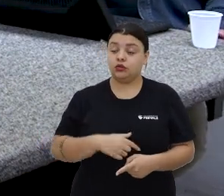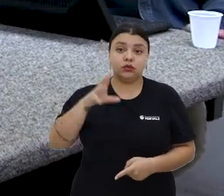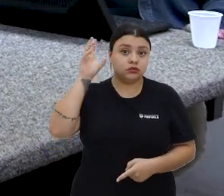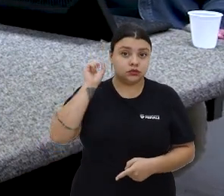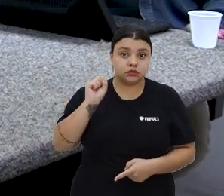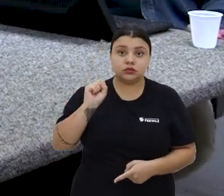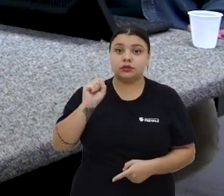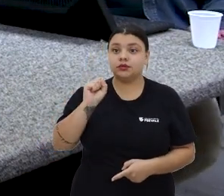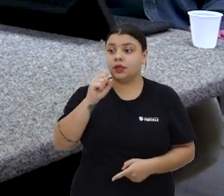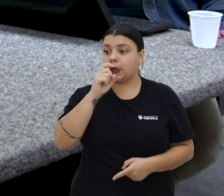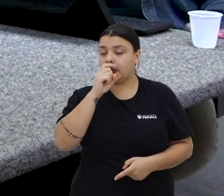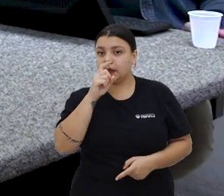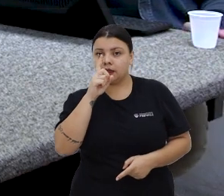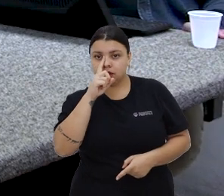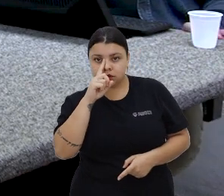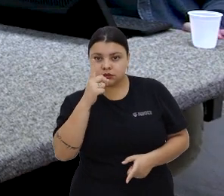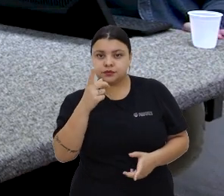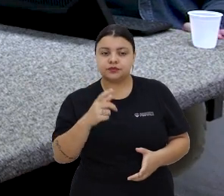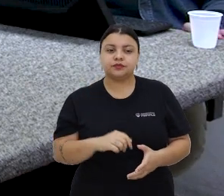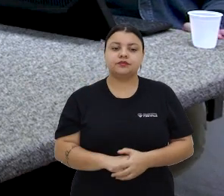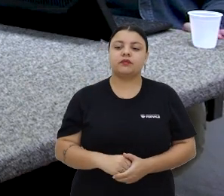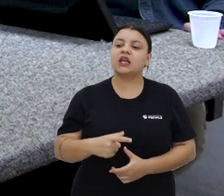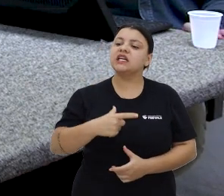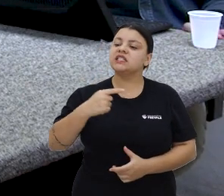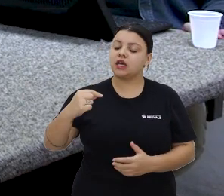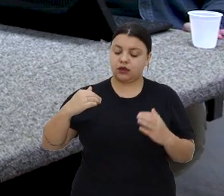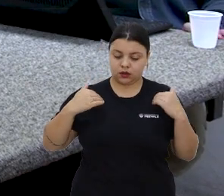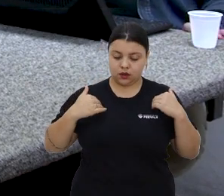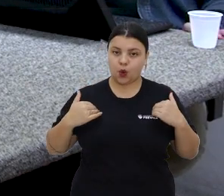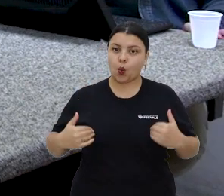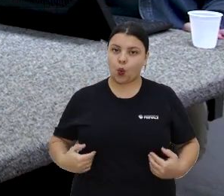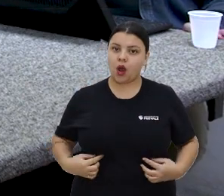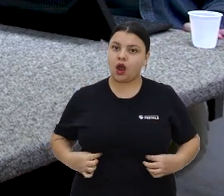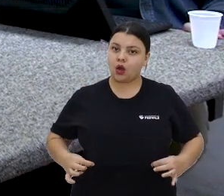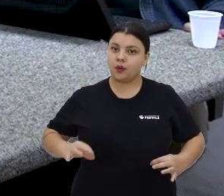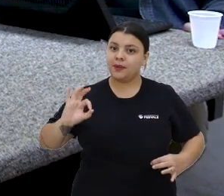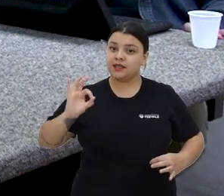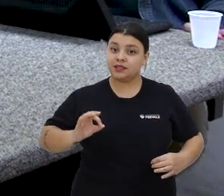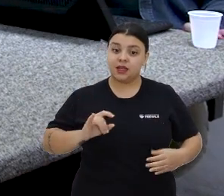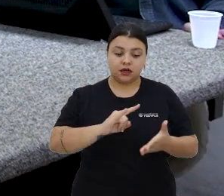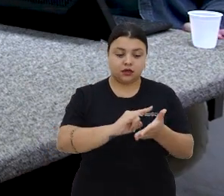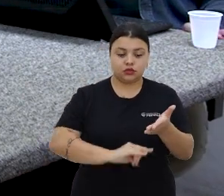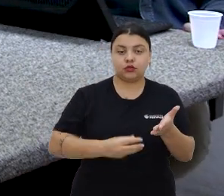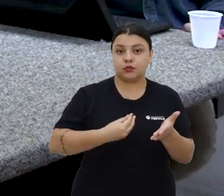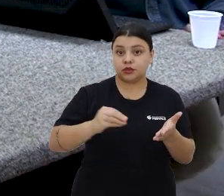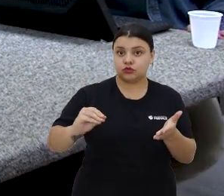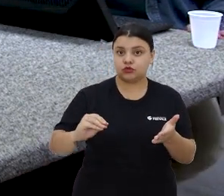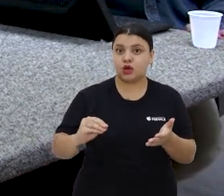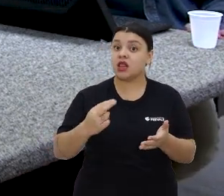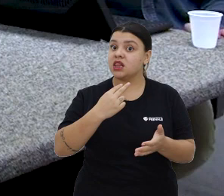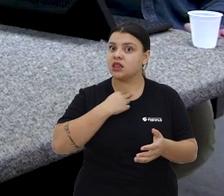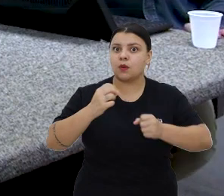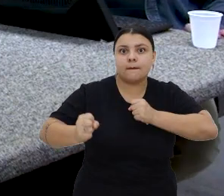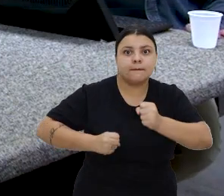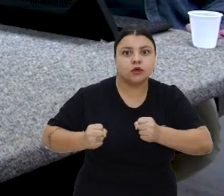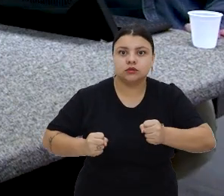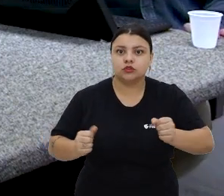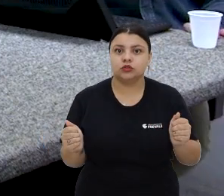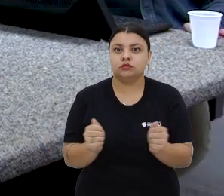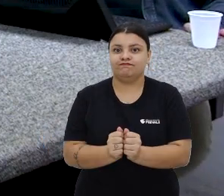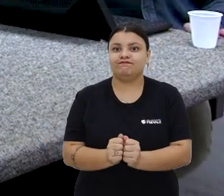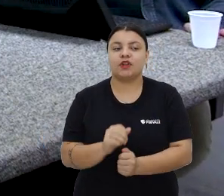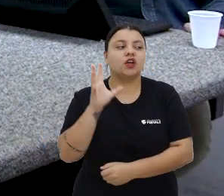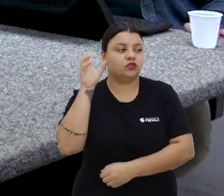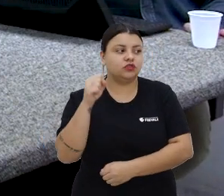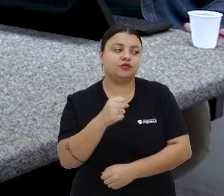pais, sai bem vestido, leva o documento e não corre na rua. Não corre na rua. A gente ouviu isso de muitos convidados